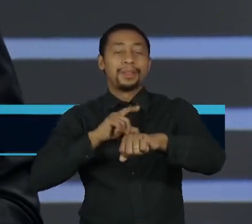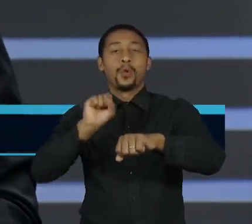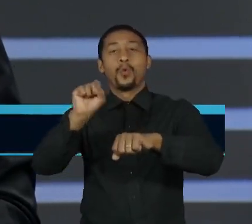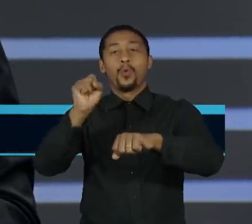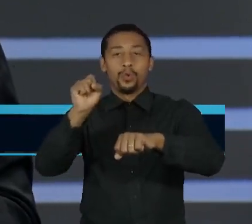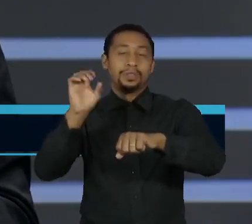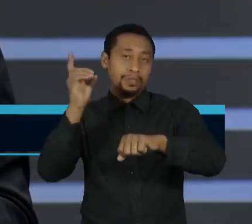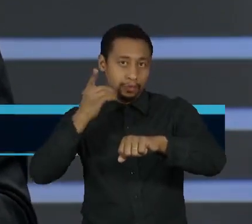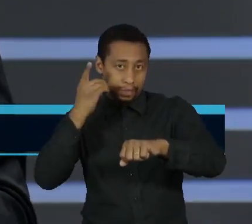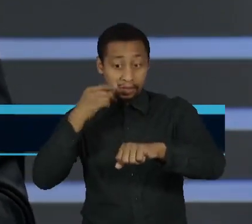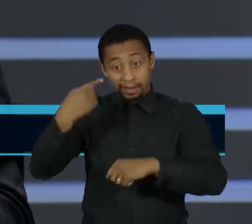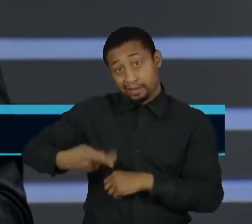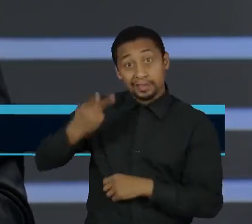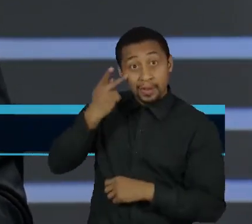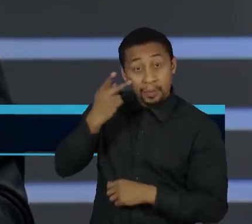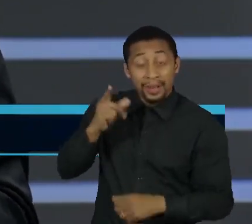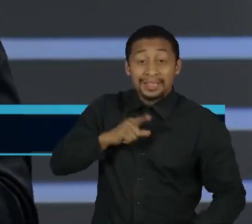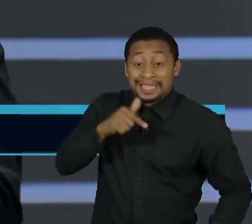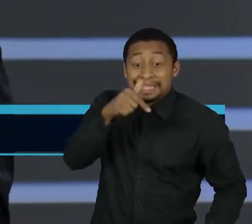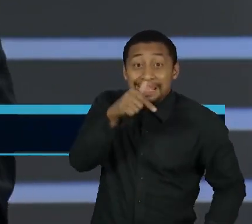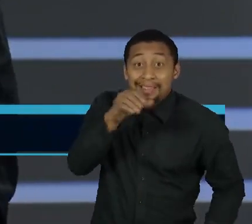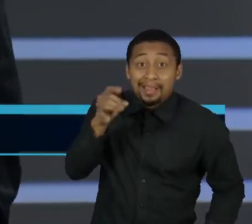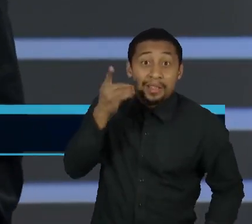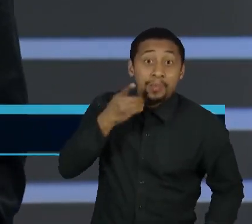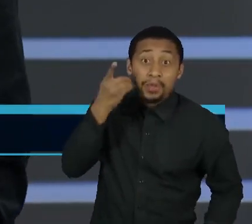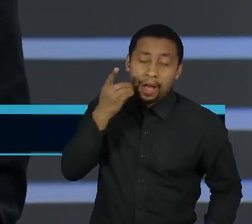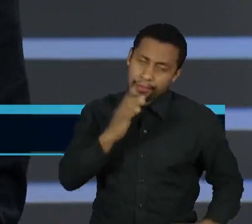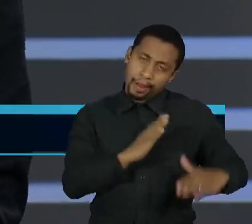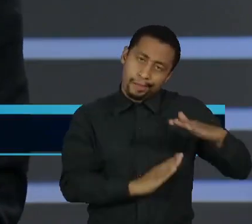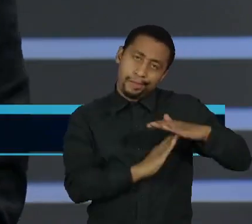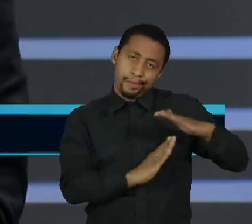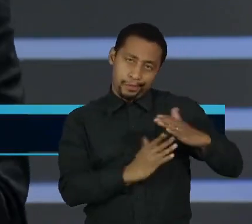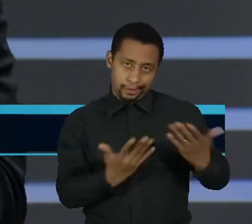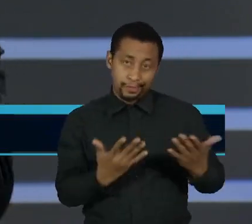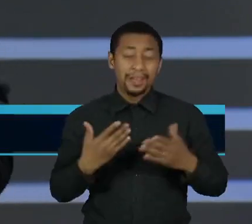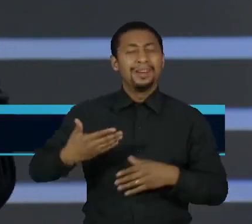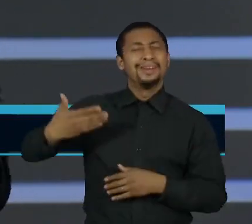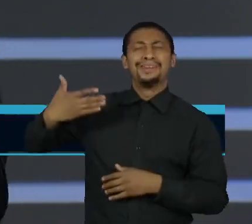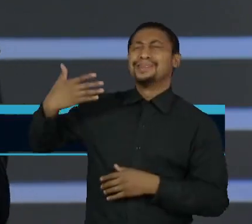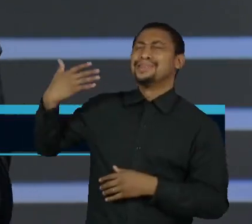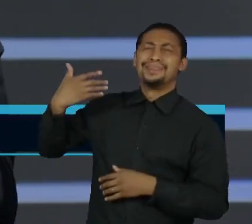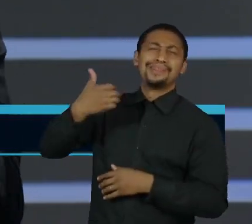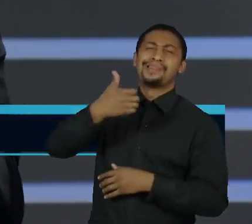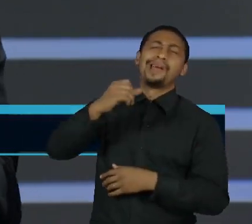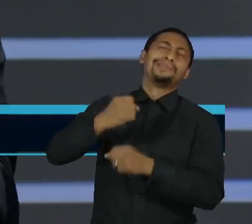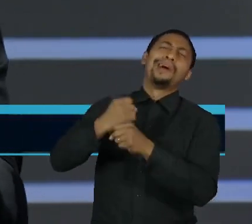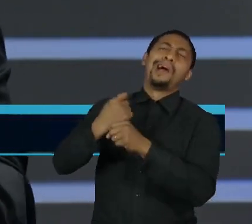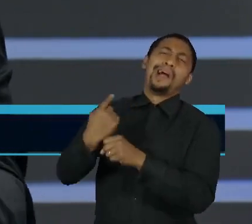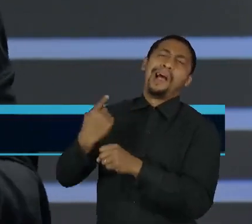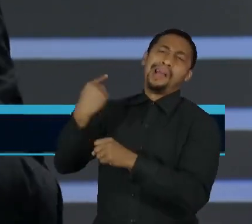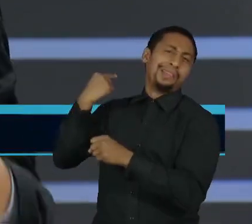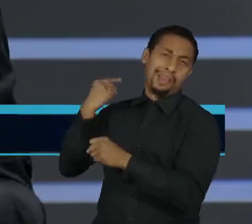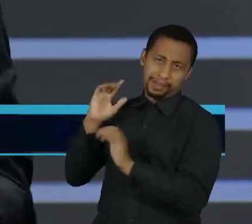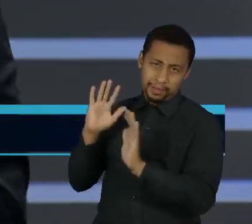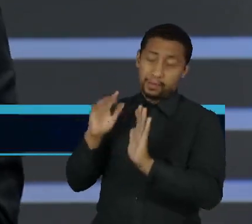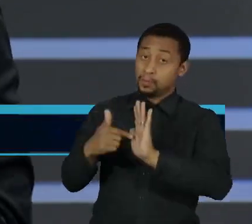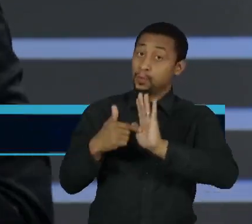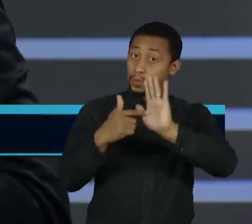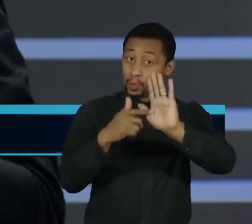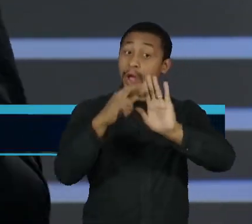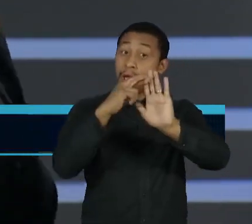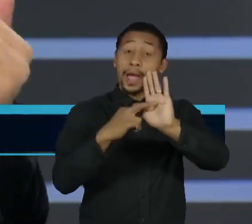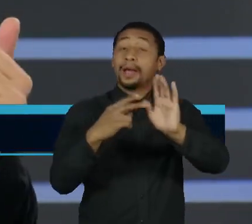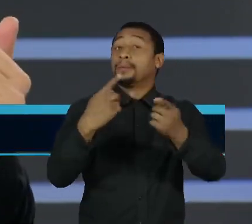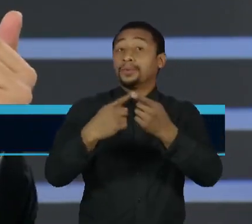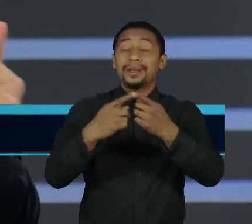com 44 milhões, tem 70. Lá atrás, décadas atrás, né, isso aí foi colocado para evitar o quê? Que um estado